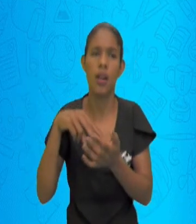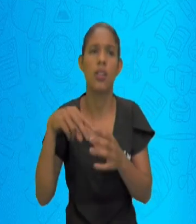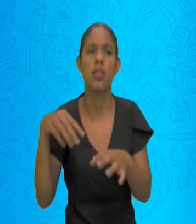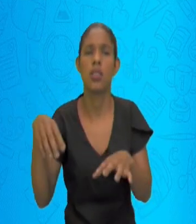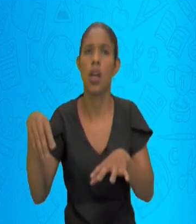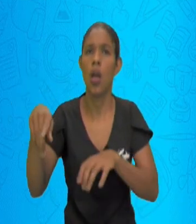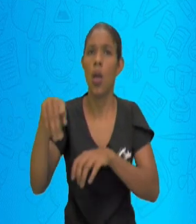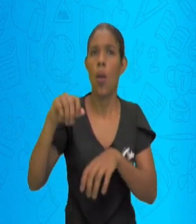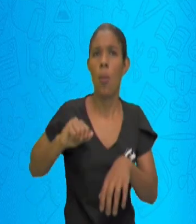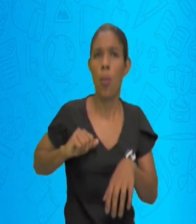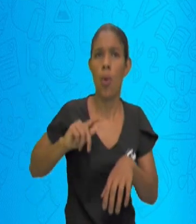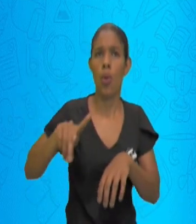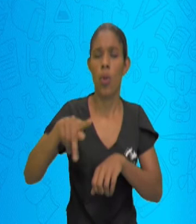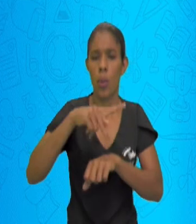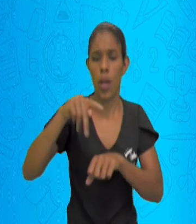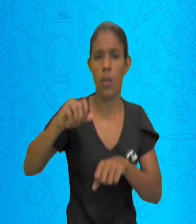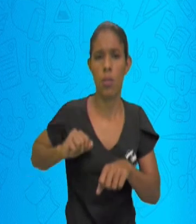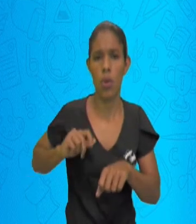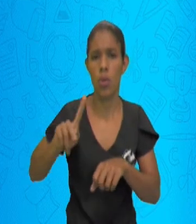foram se popularizando.